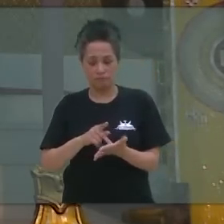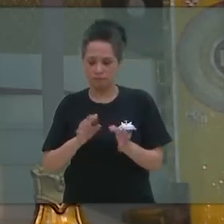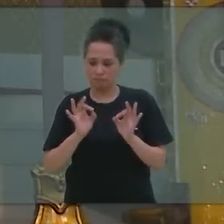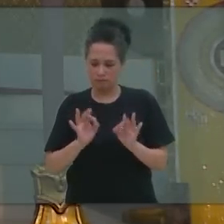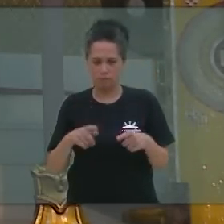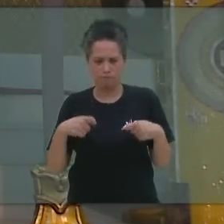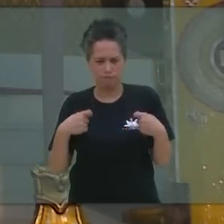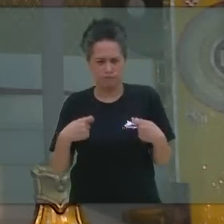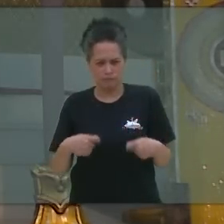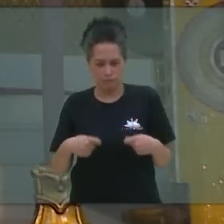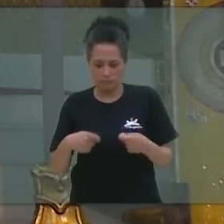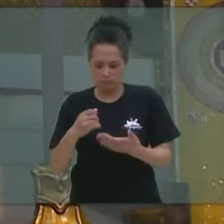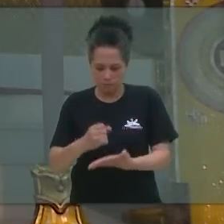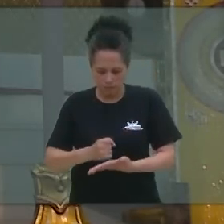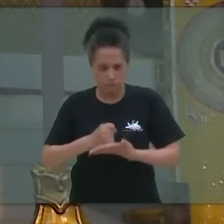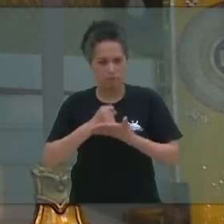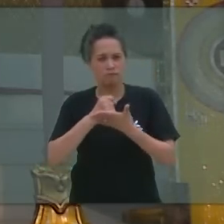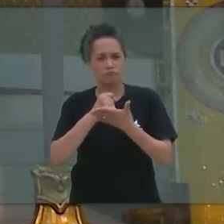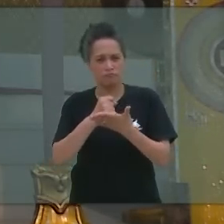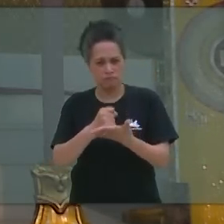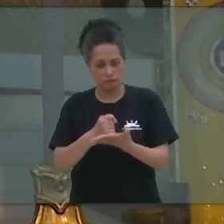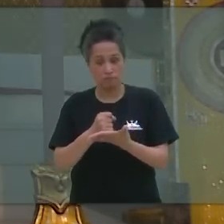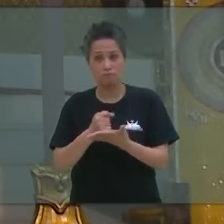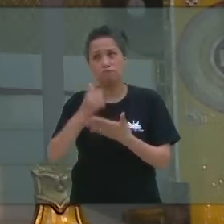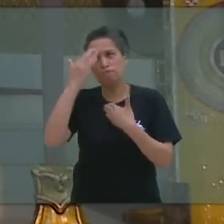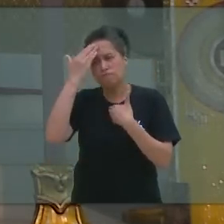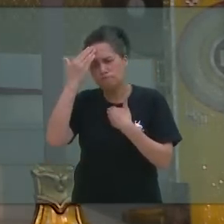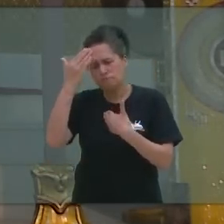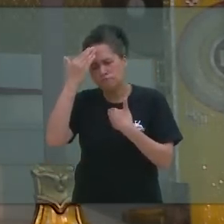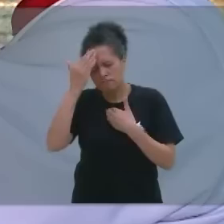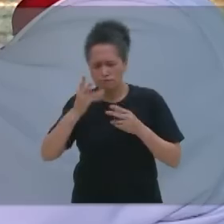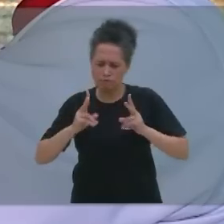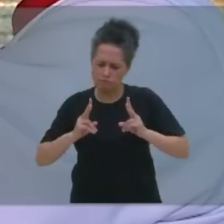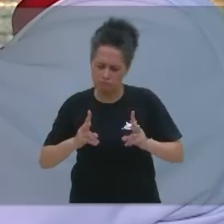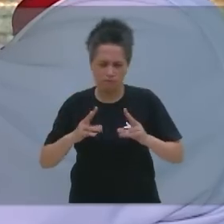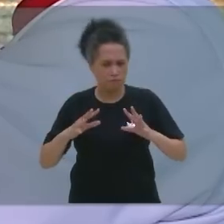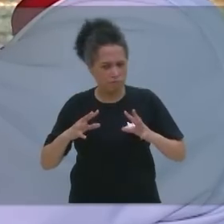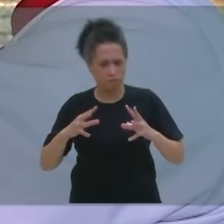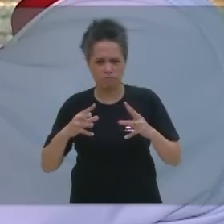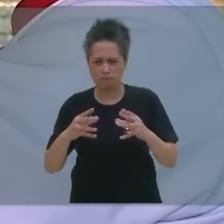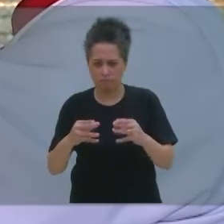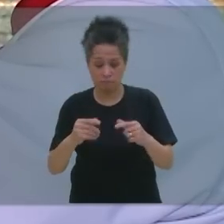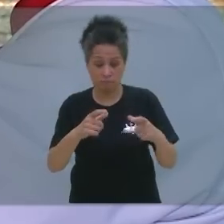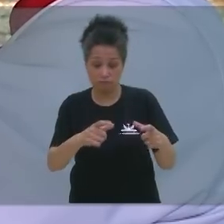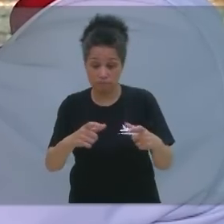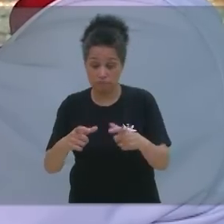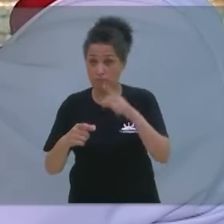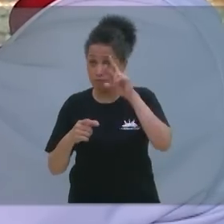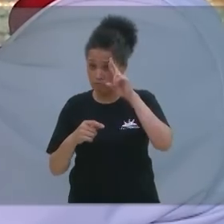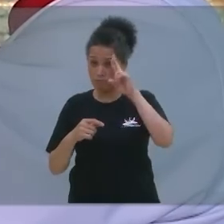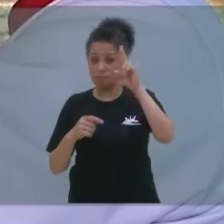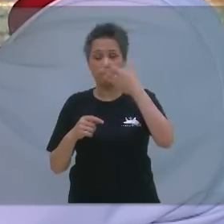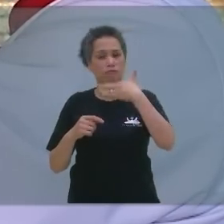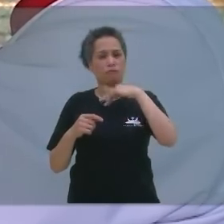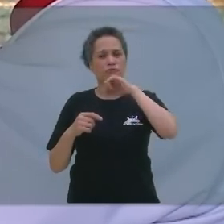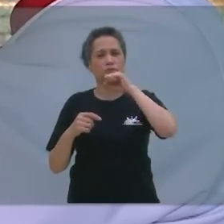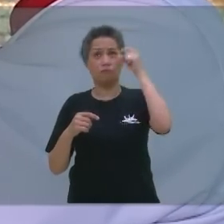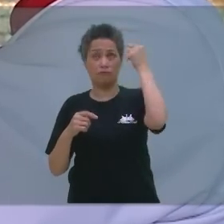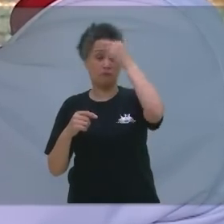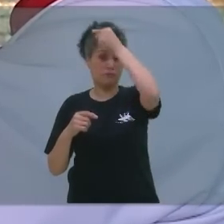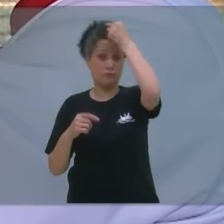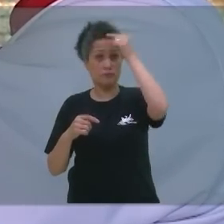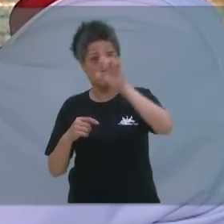necessário nosso dever e salvação. Dá-vos graças sempre em todo lugar, Senhor Pai Santo, Deus